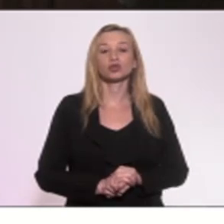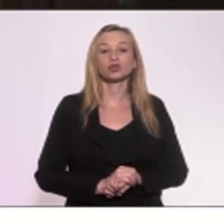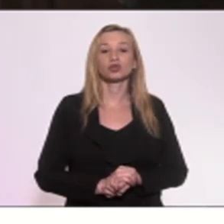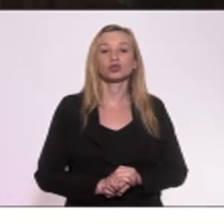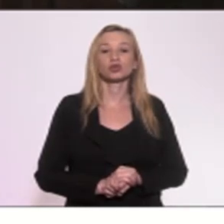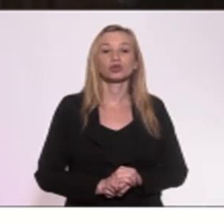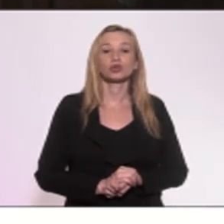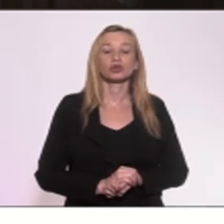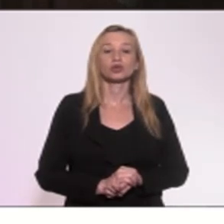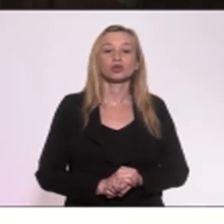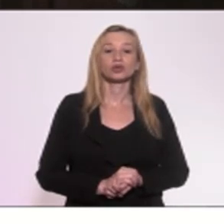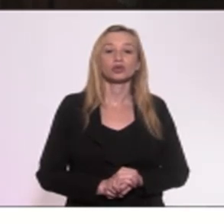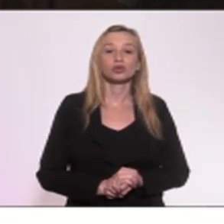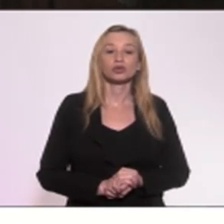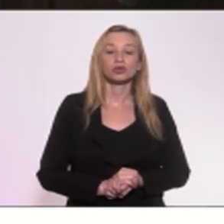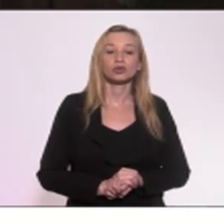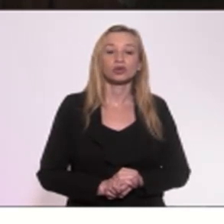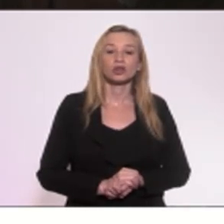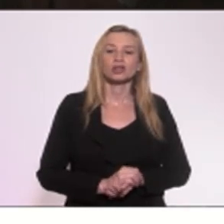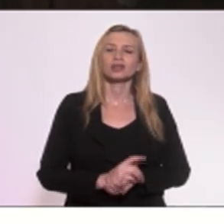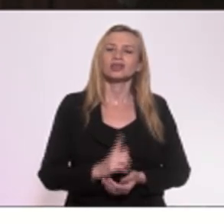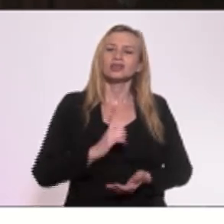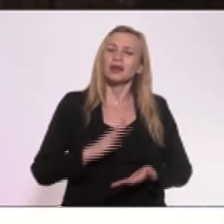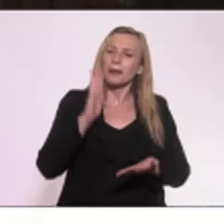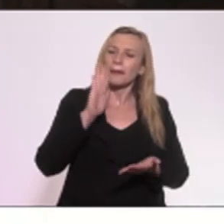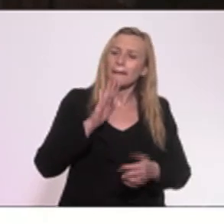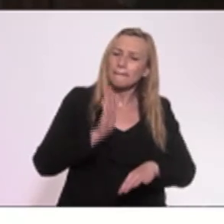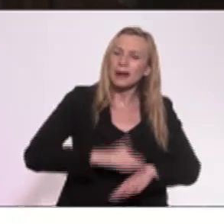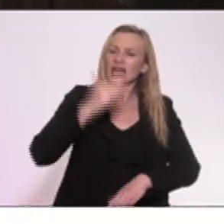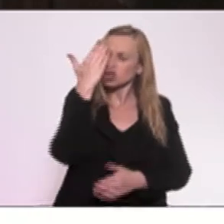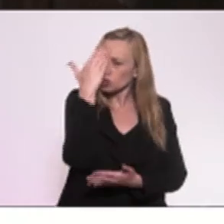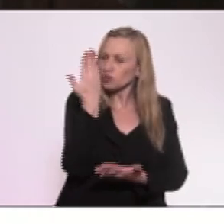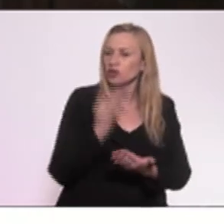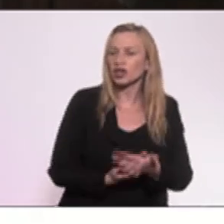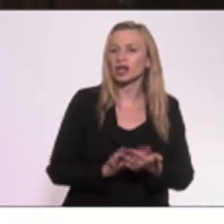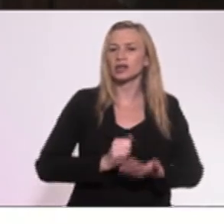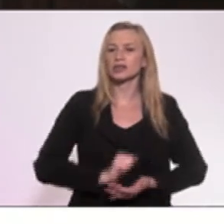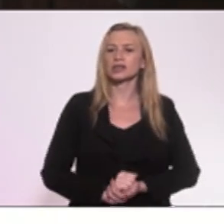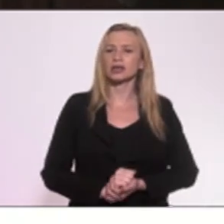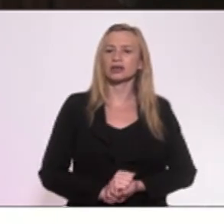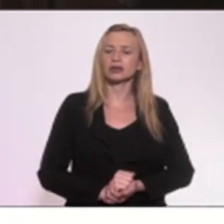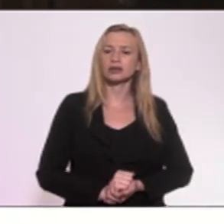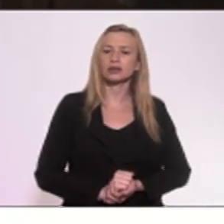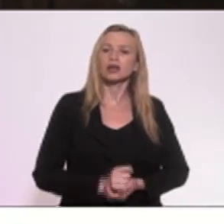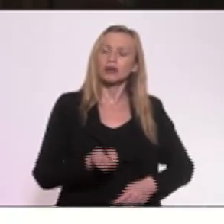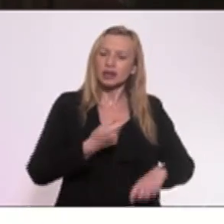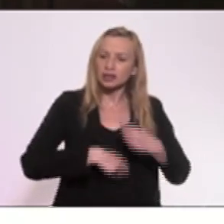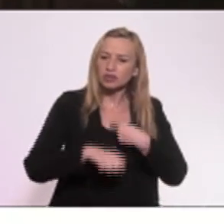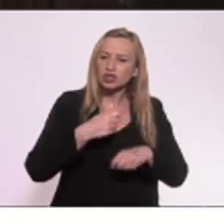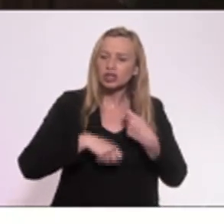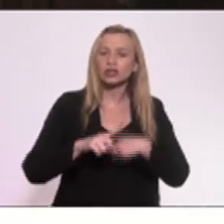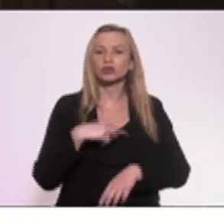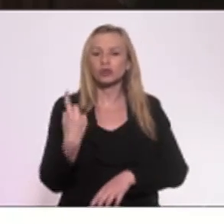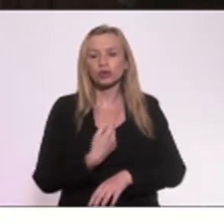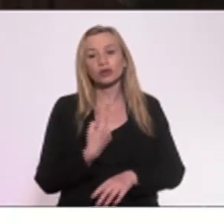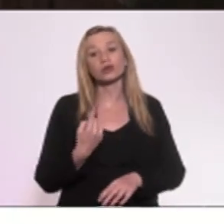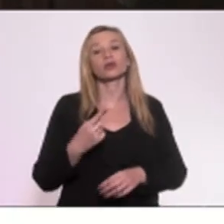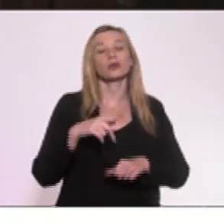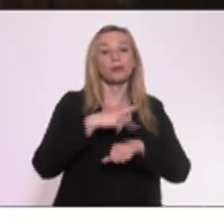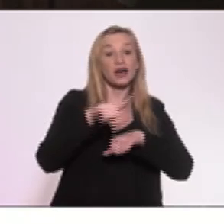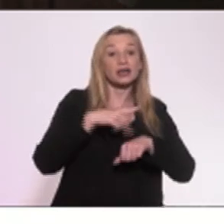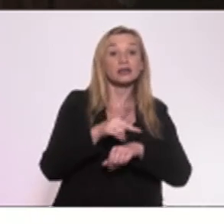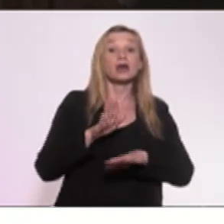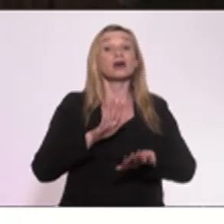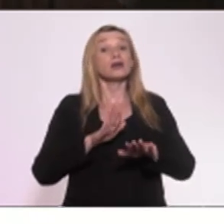clima de mais confiança para os investimentos em nosso país, apesar